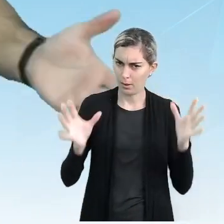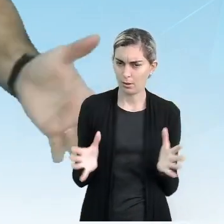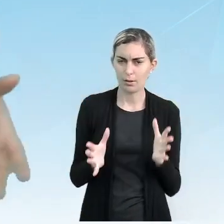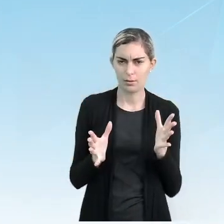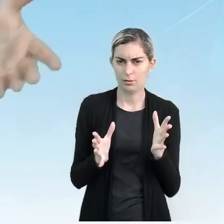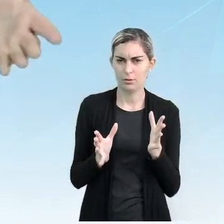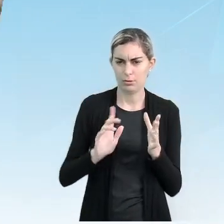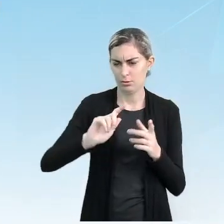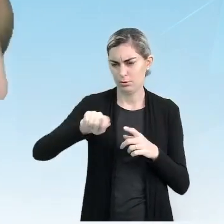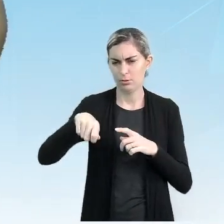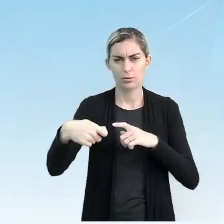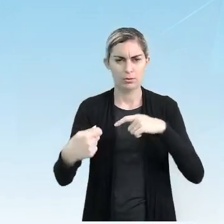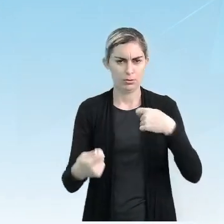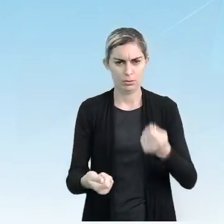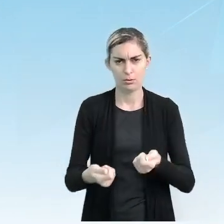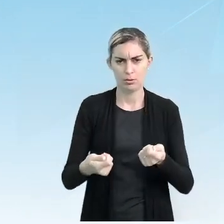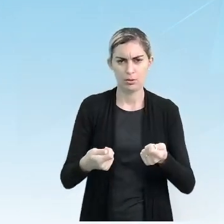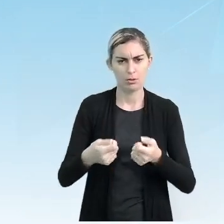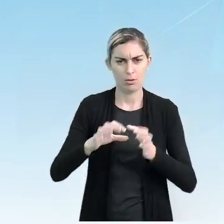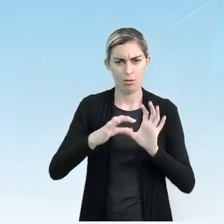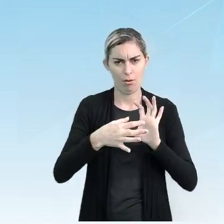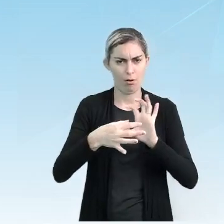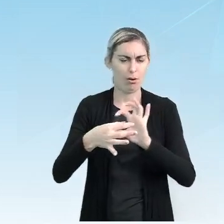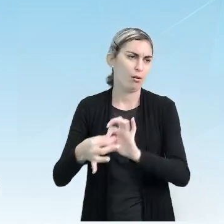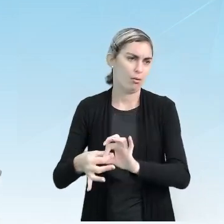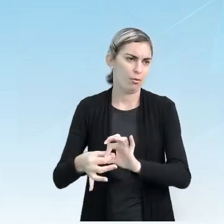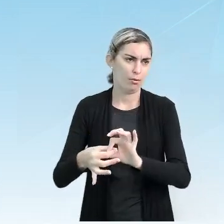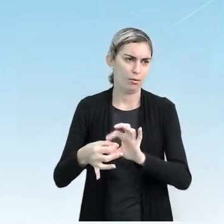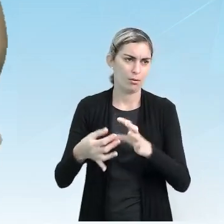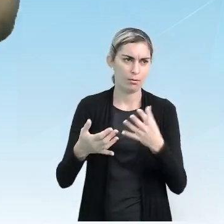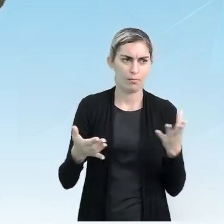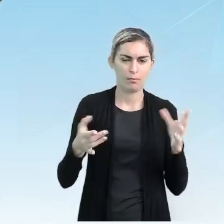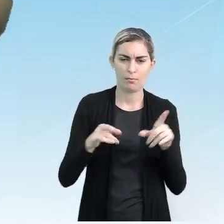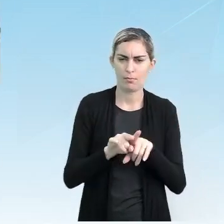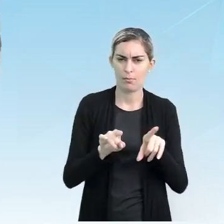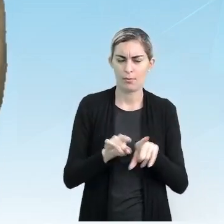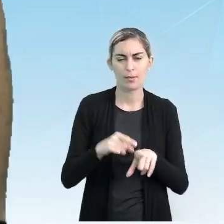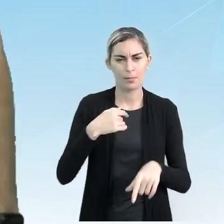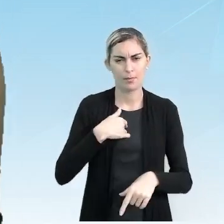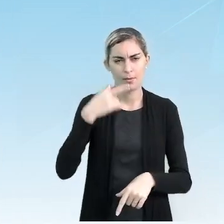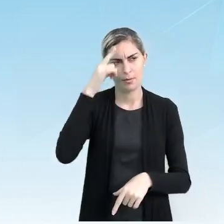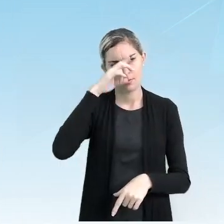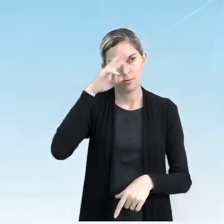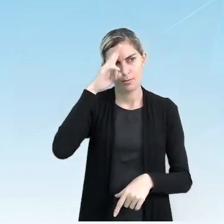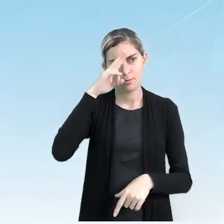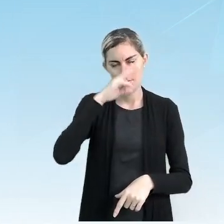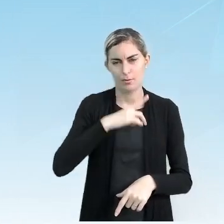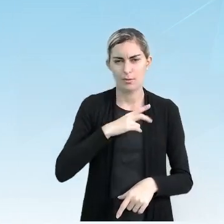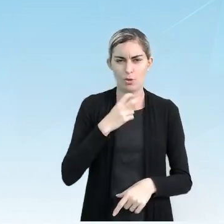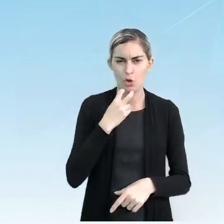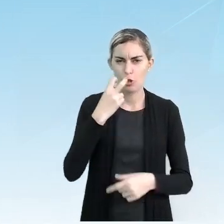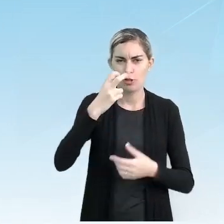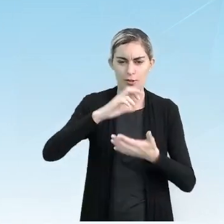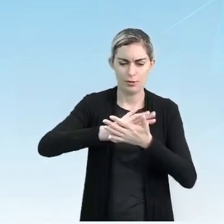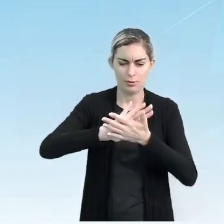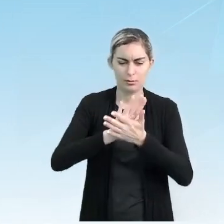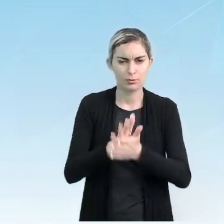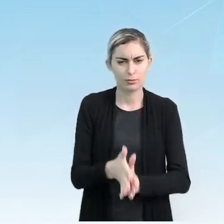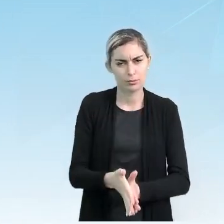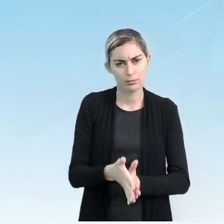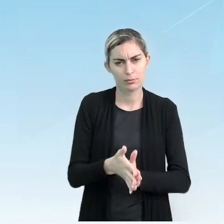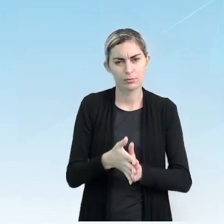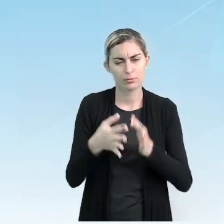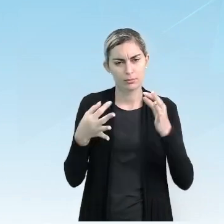envolve exatamente com a quebra de correntes, professor? E também aqui eu me lembro que é o grito dos oprimidos, não é isso? Isso, exatamente, o